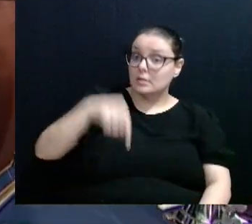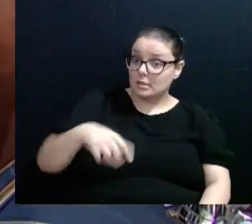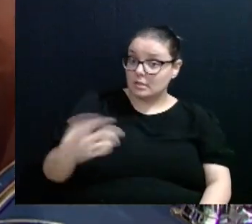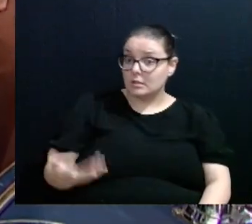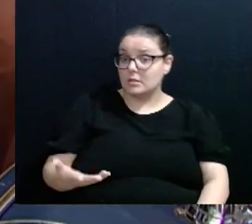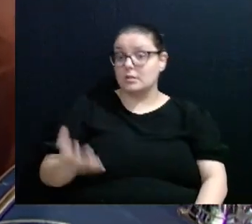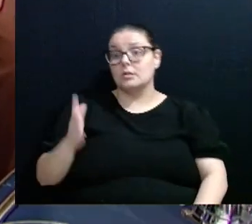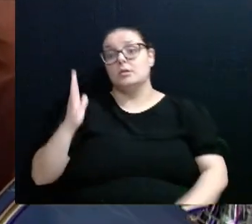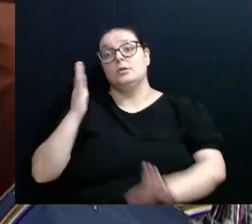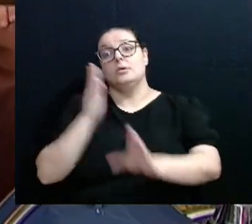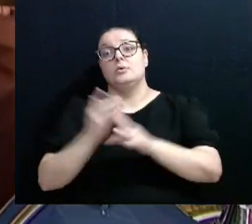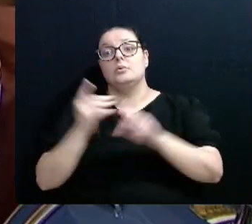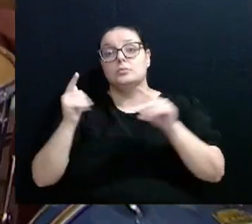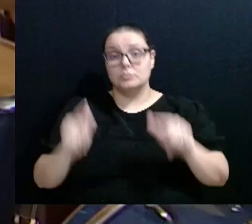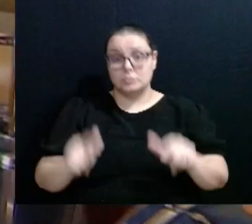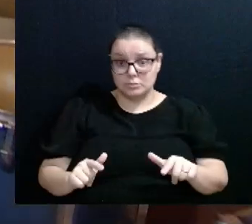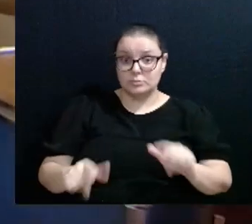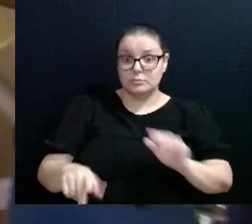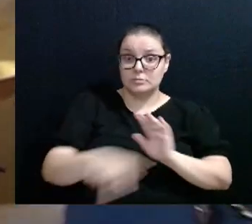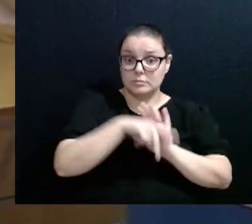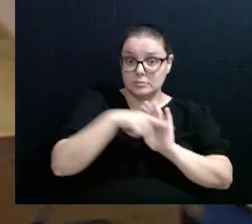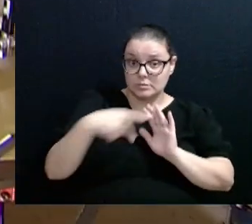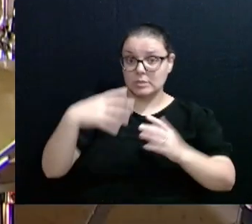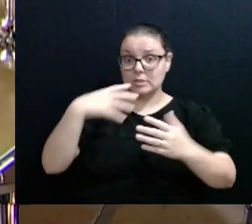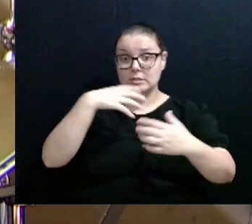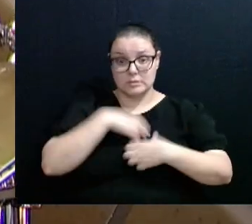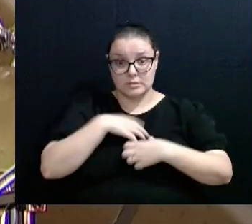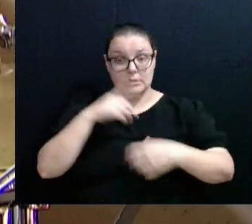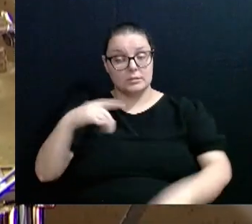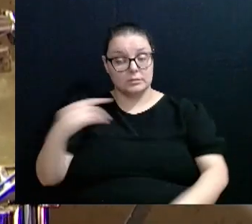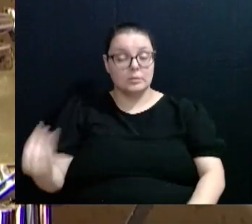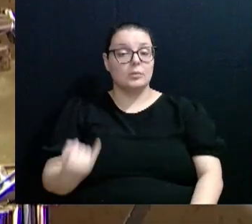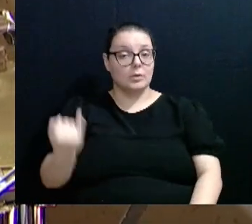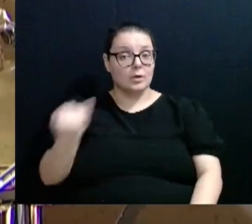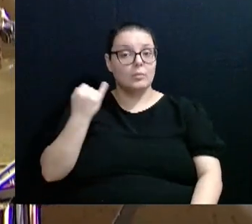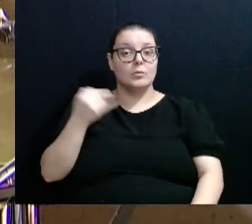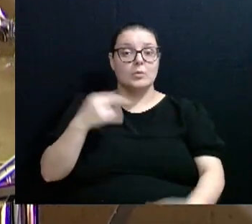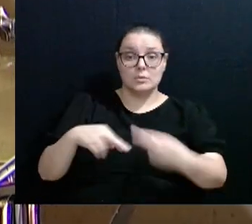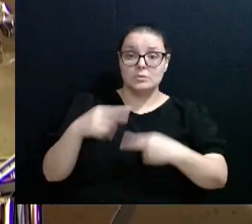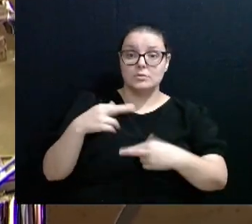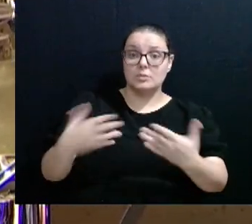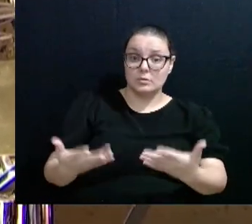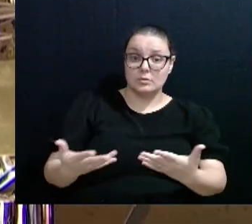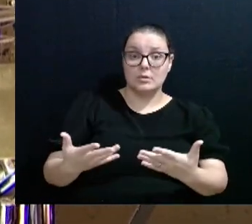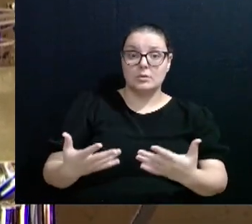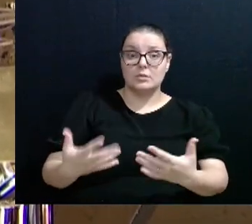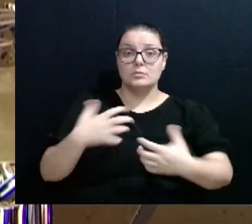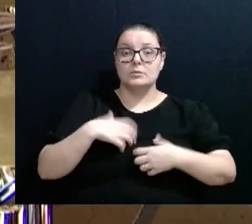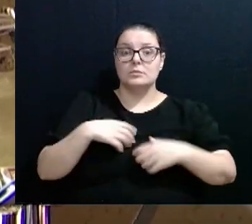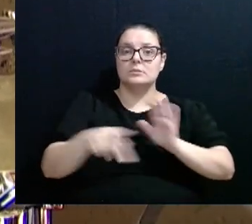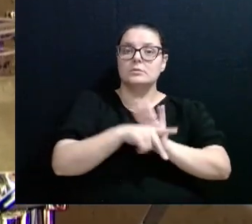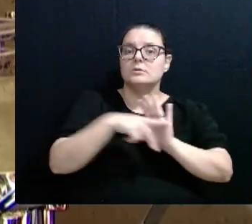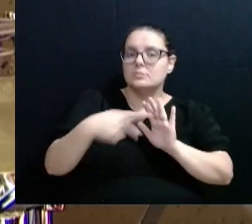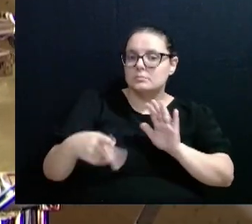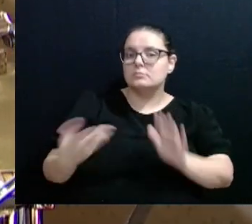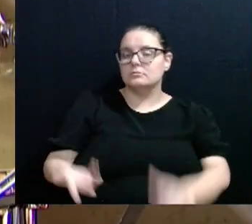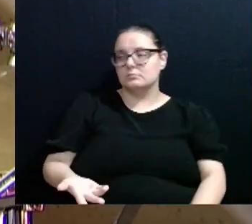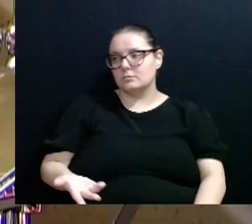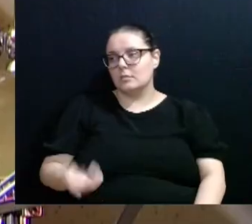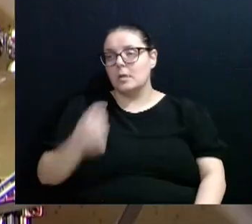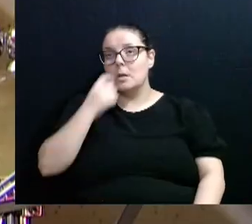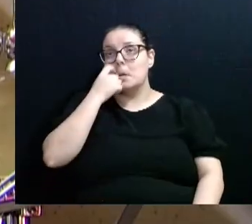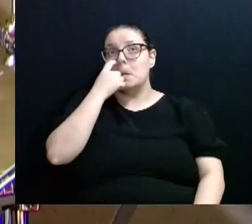para pertencer, né? Então é muito importante nessa questão do pertencimento. E a música, ela traz